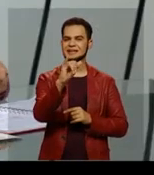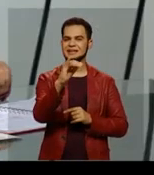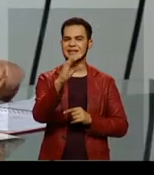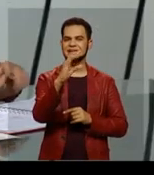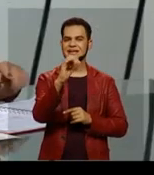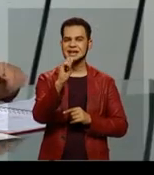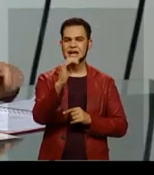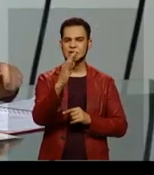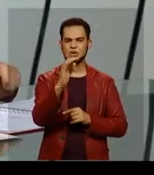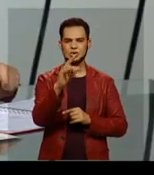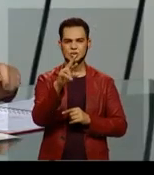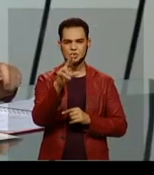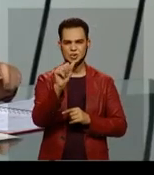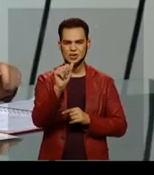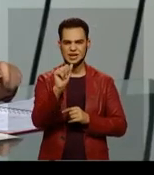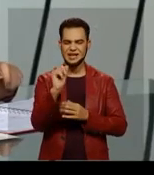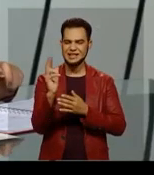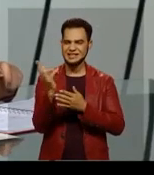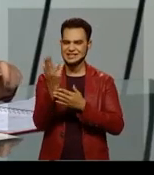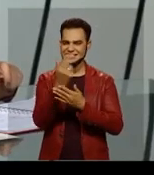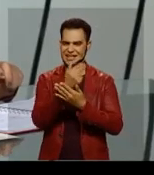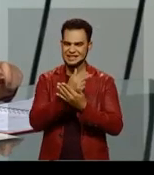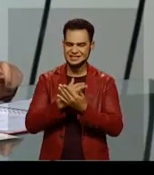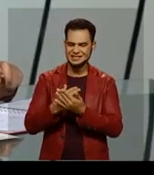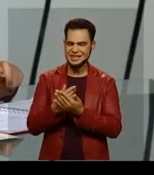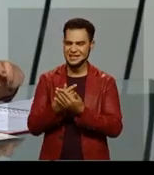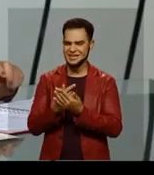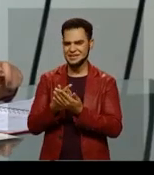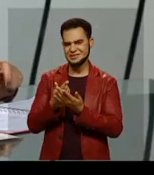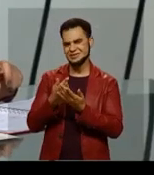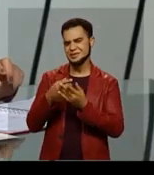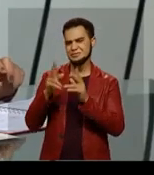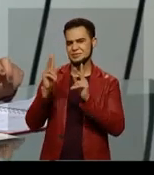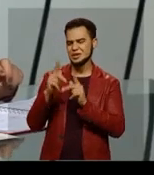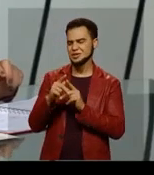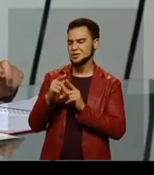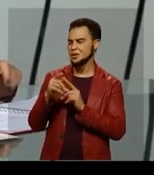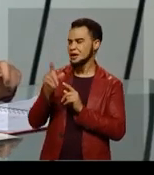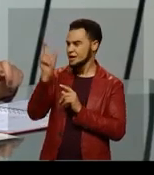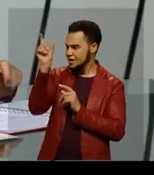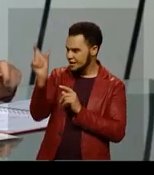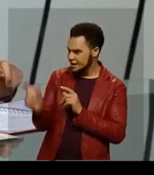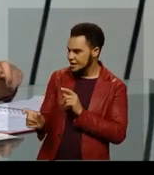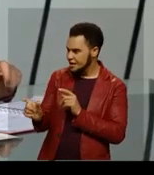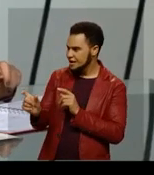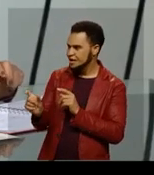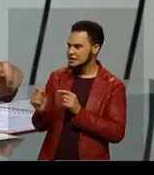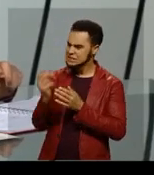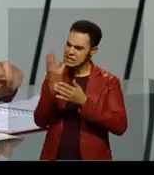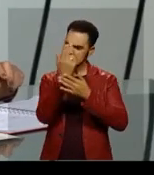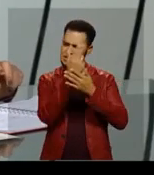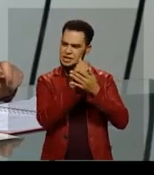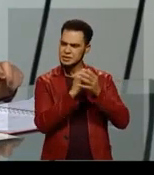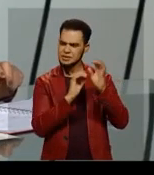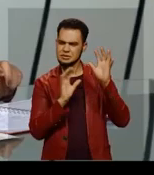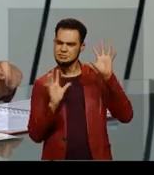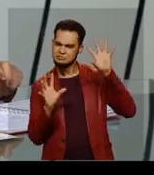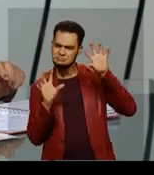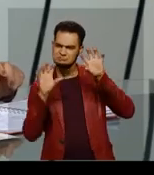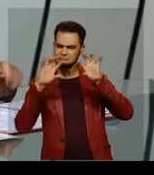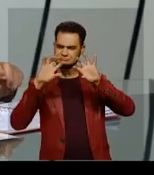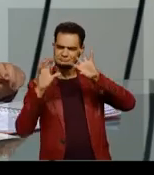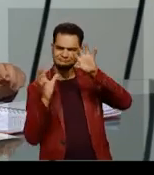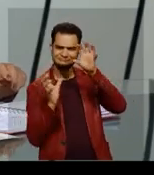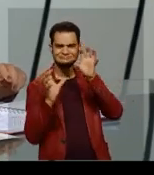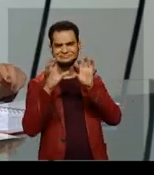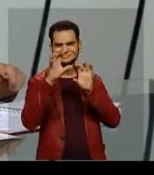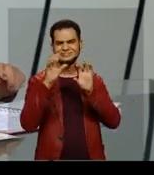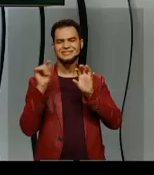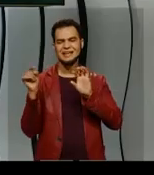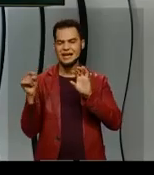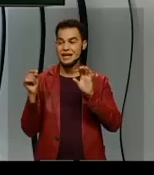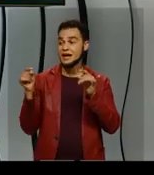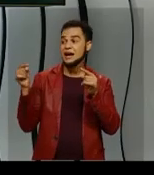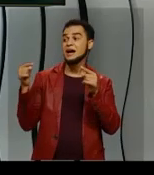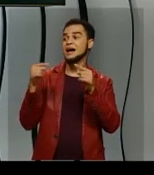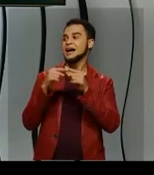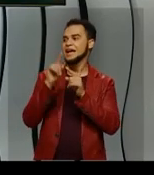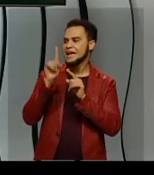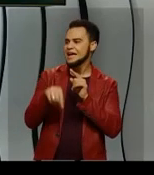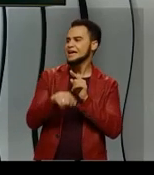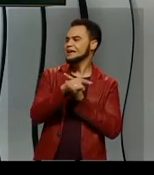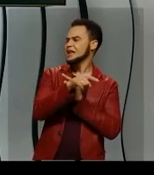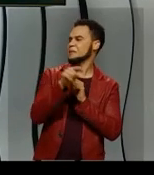ele está usando aquele político ali para satirizar. Satirizar, né? Às vezes com dados e colocando algum desenho, então